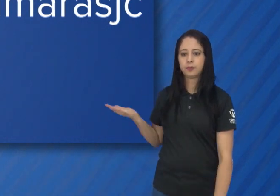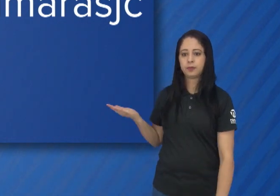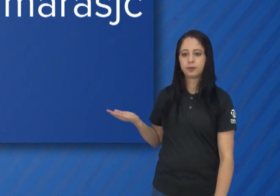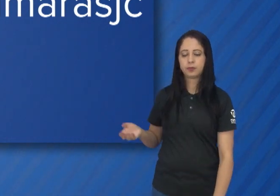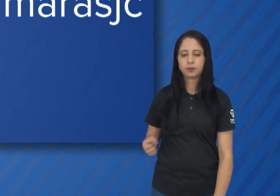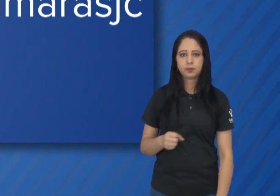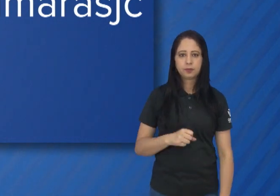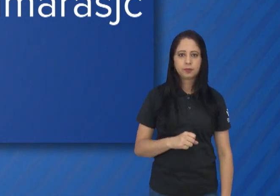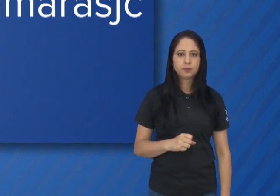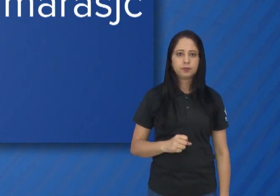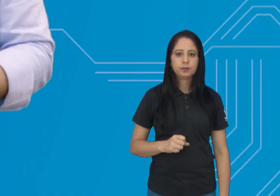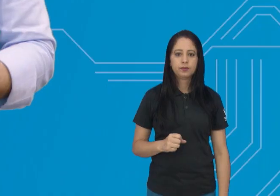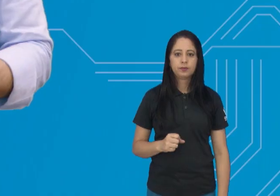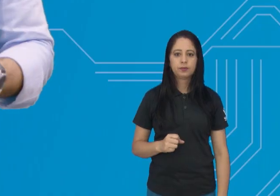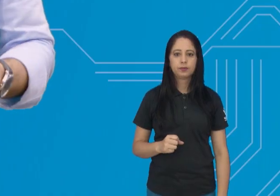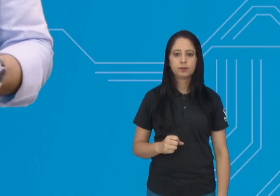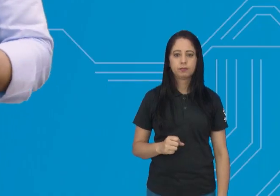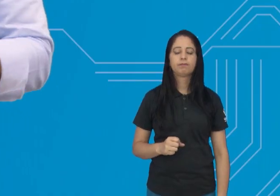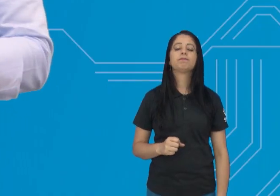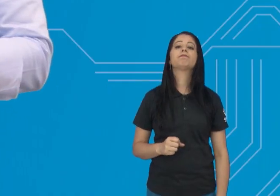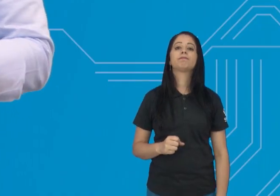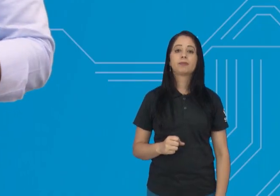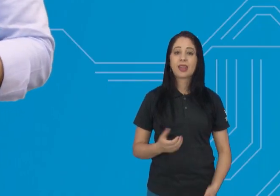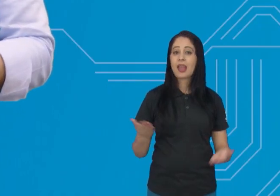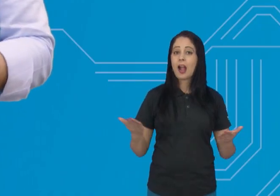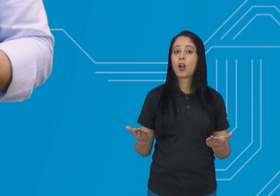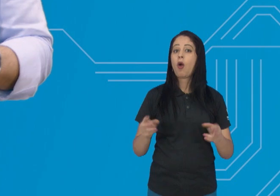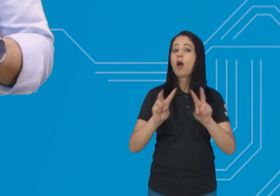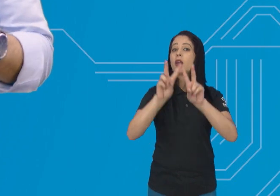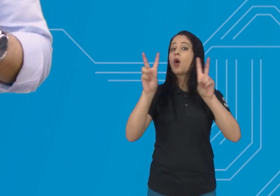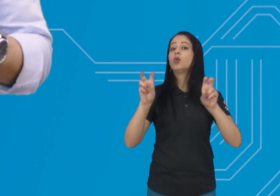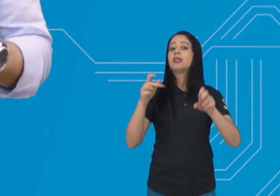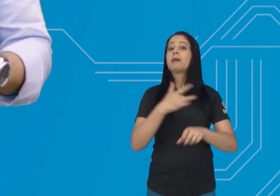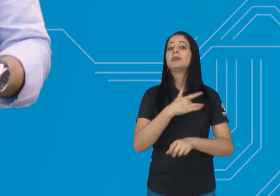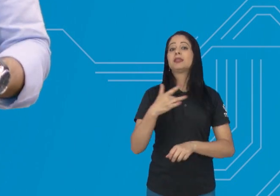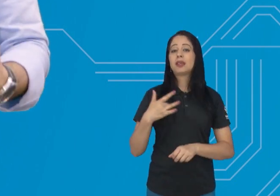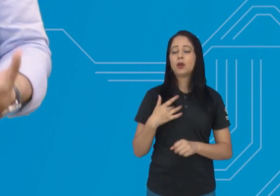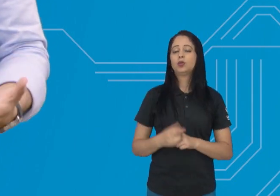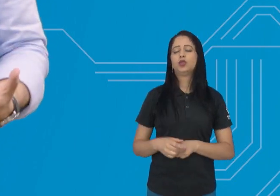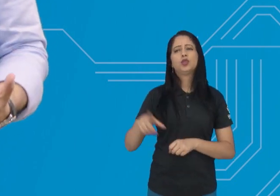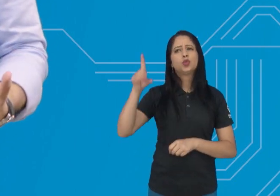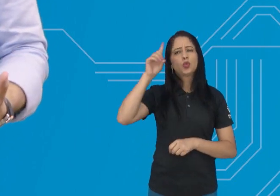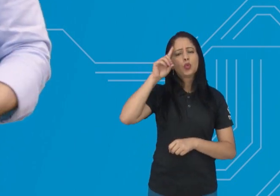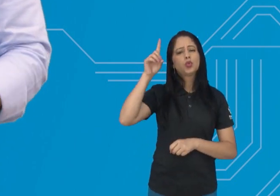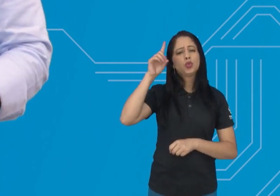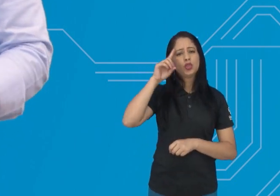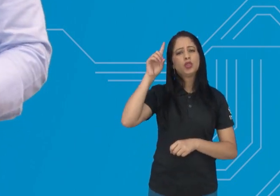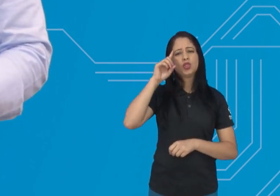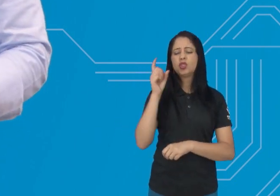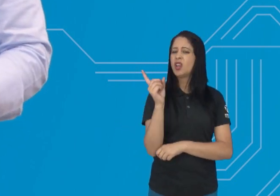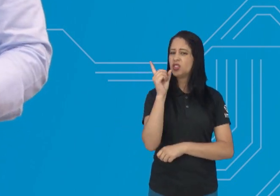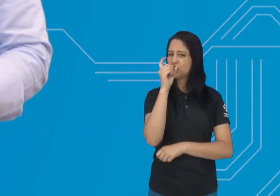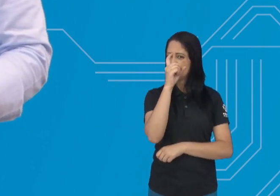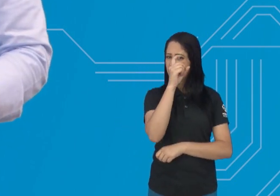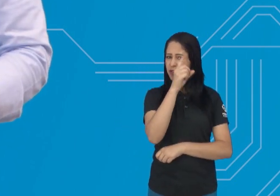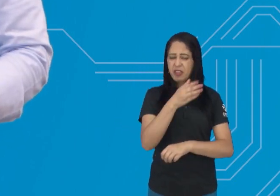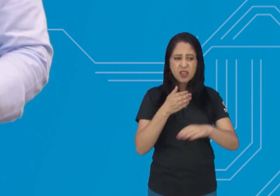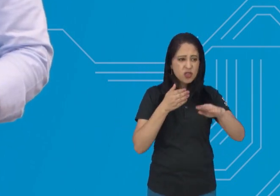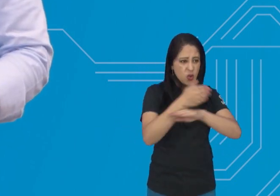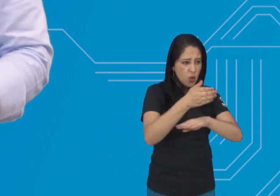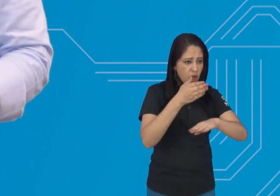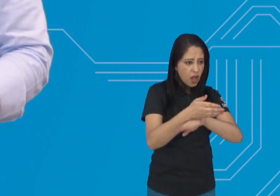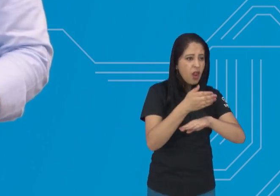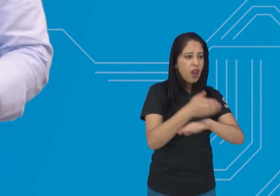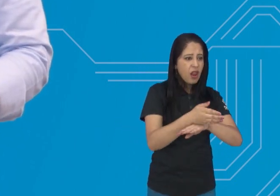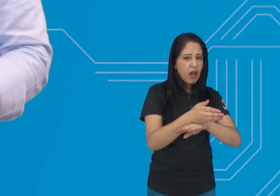no YouTube. Voltamos a falar de saúde. Na rotina do dia a dia, para muita gente é difícil conseguir atendimento médico